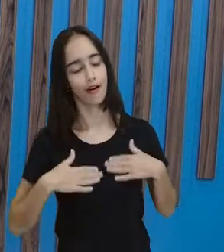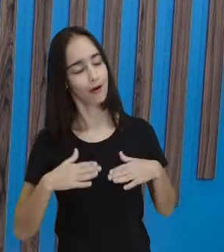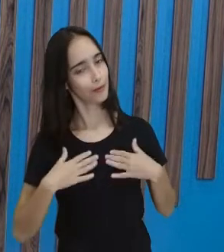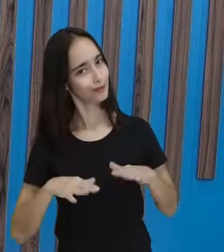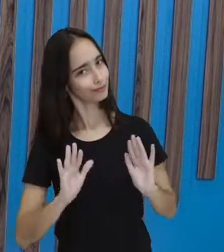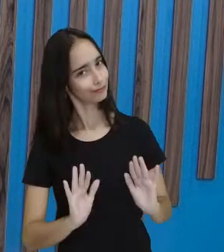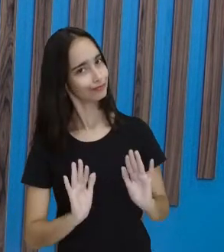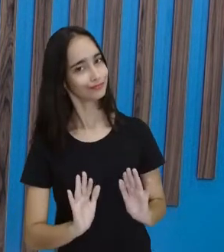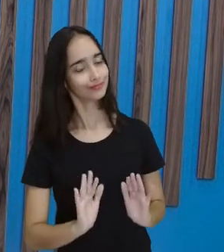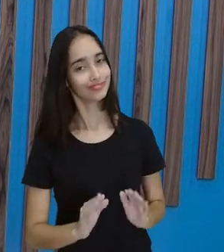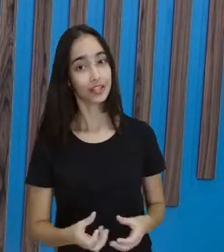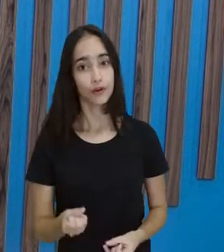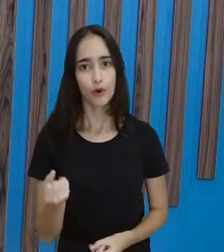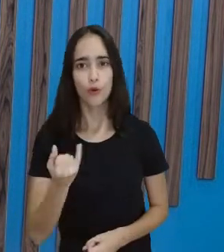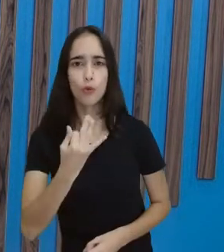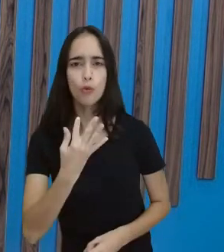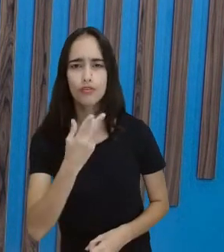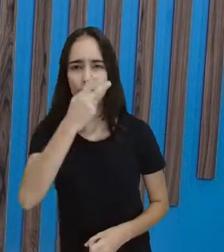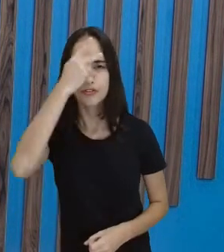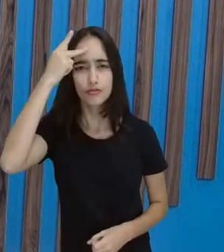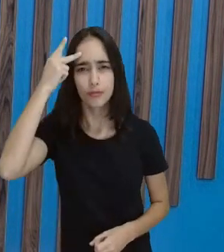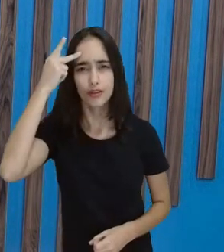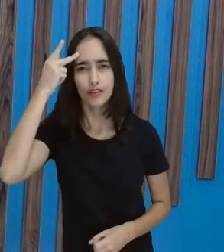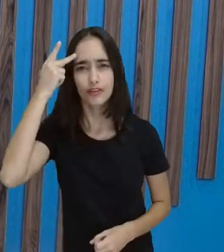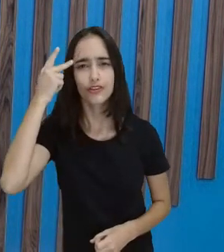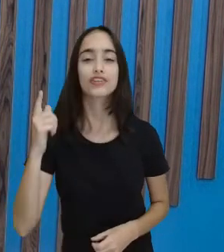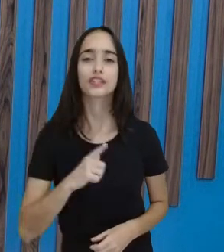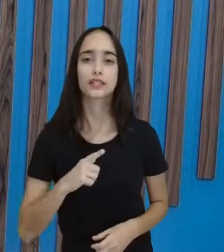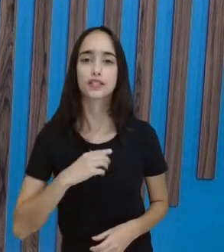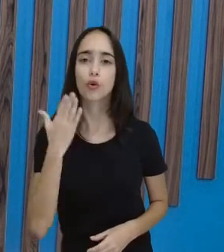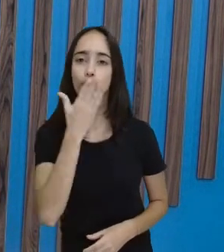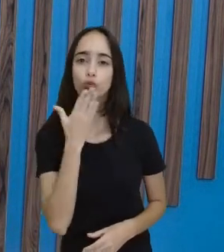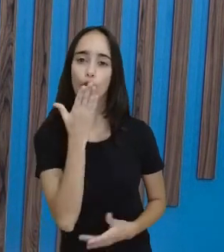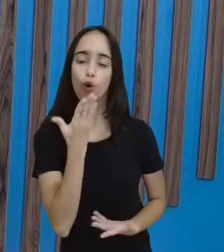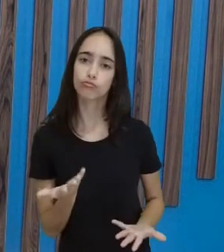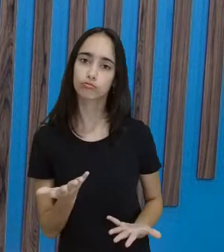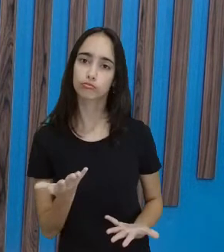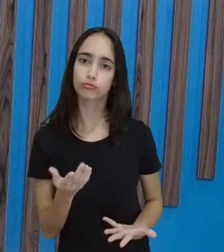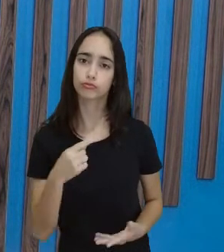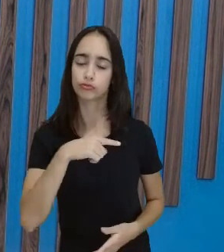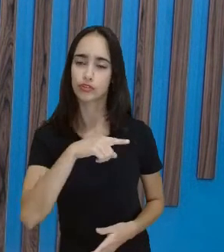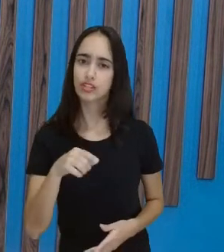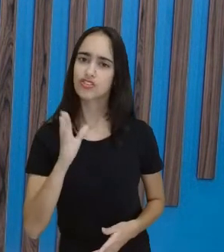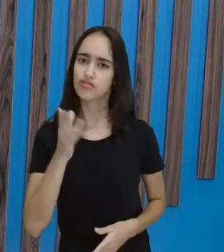vão poder receber os bombons? Vocês já conseguem identificar aí o resultado?